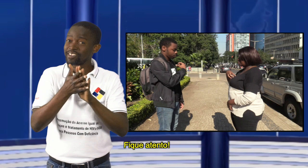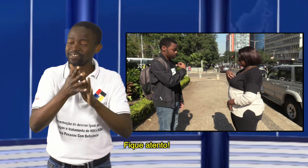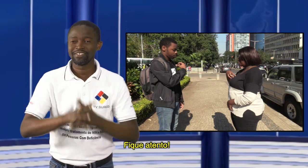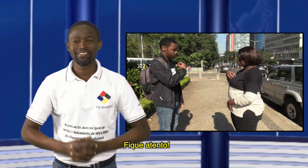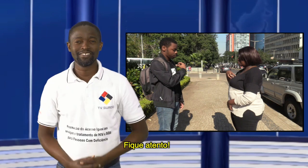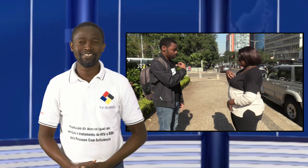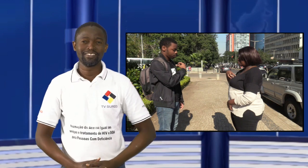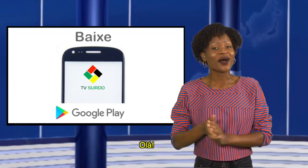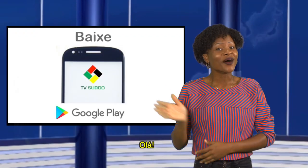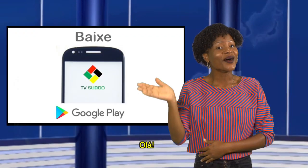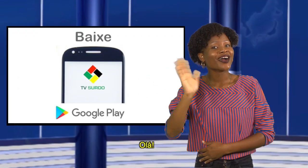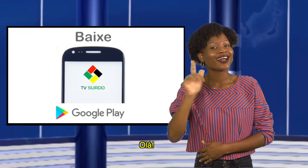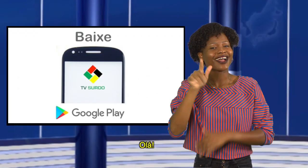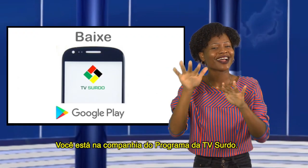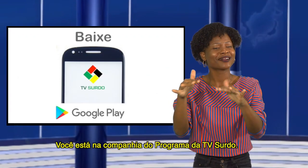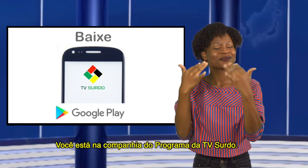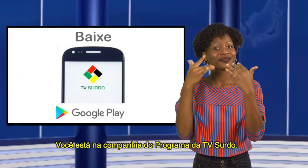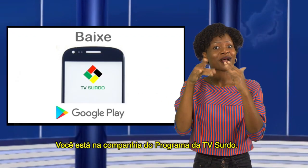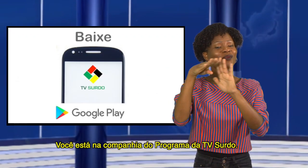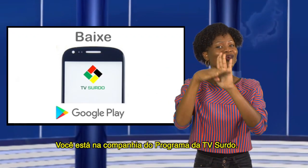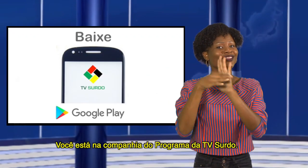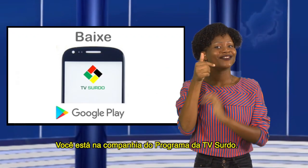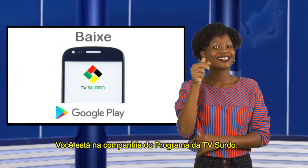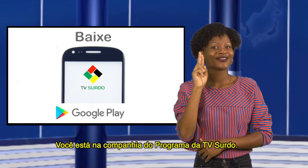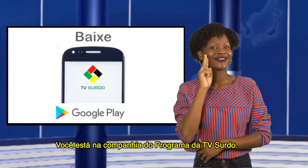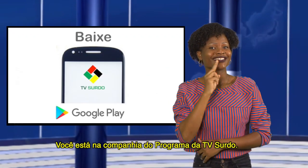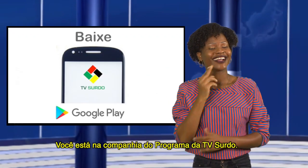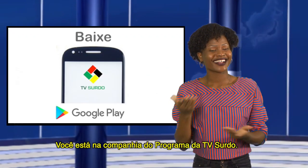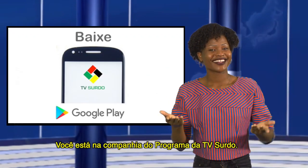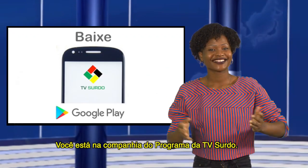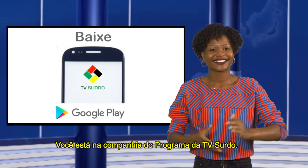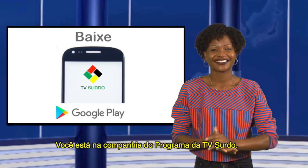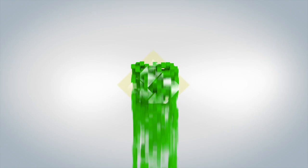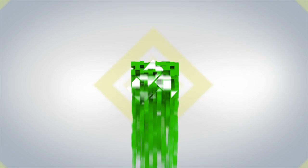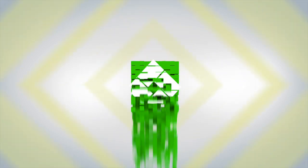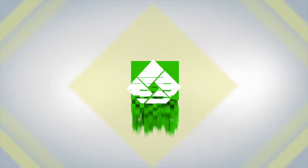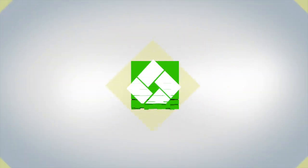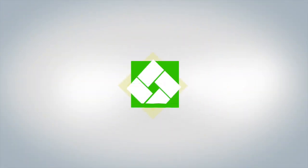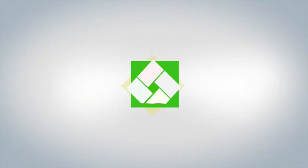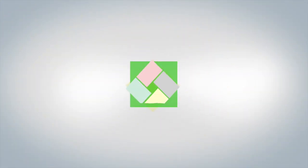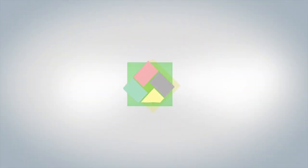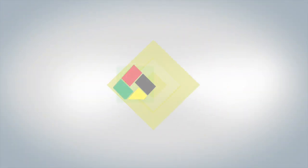Fique atento. Olá. Você está na companhia do programa da TV Surdo.